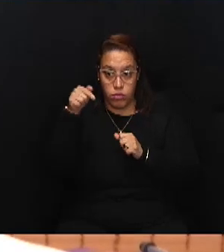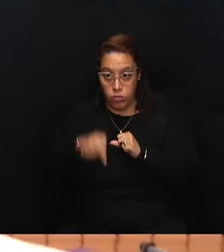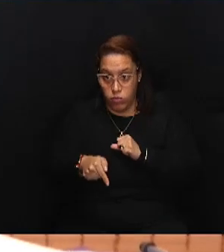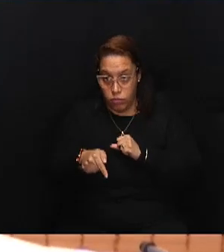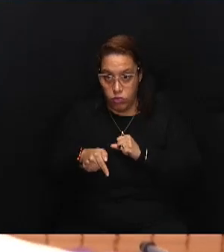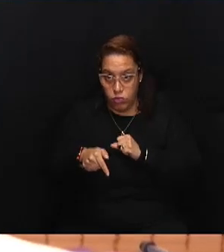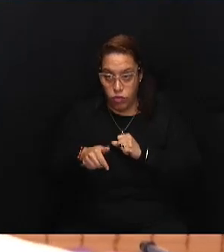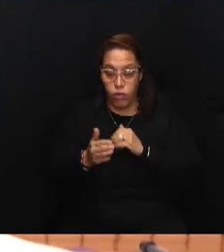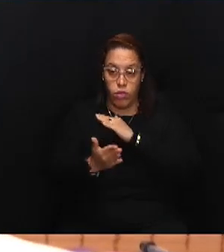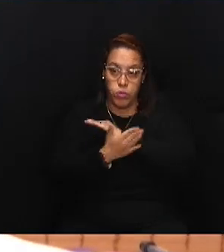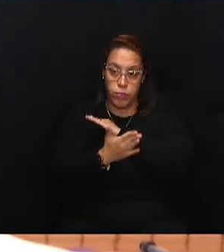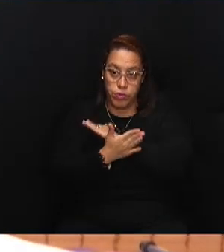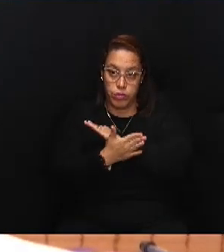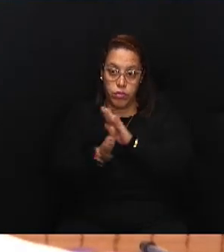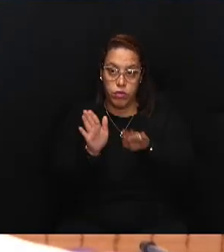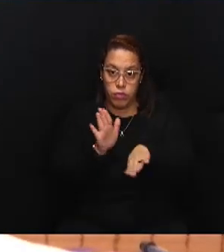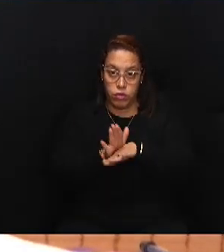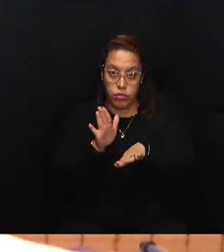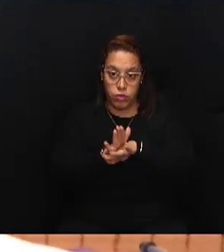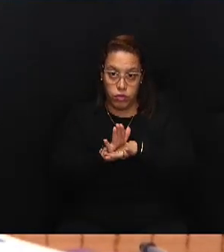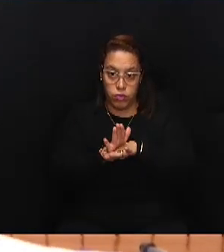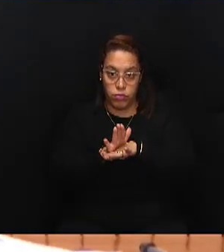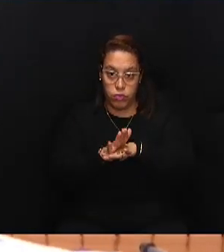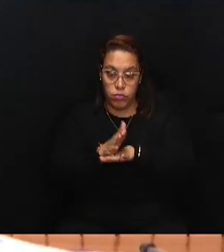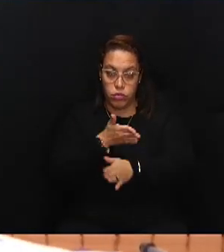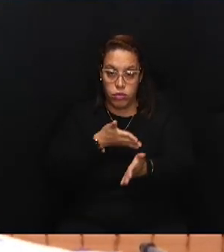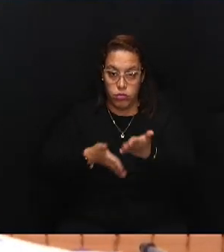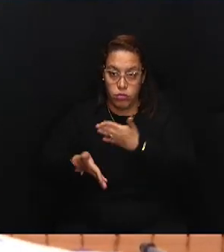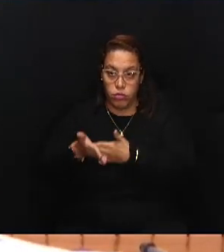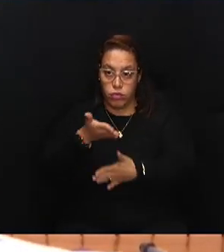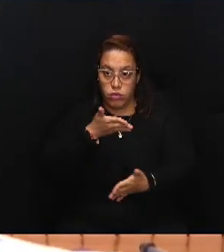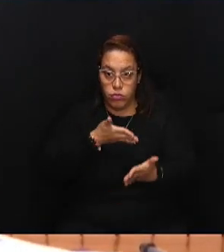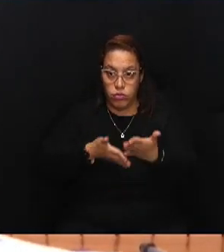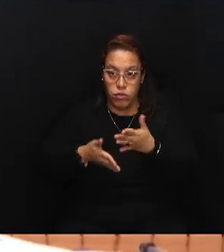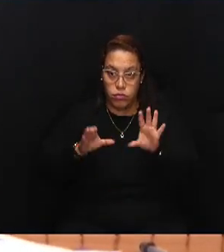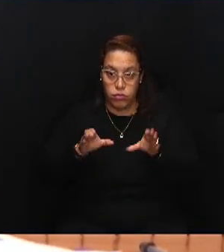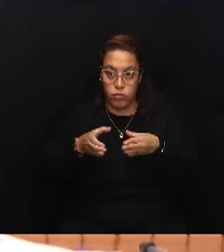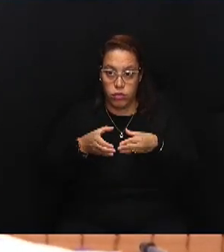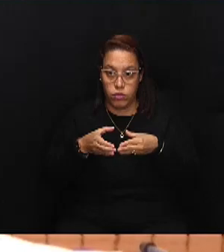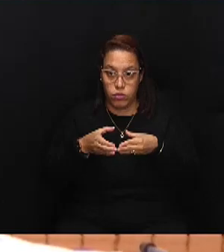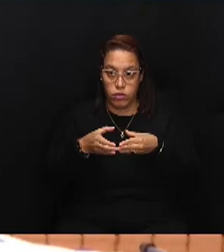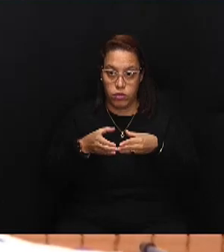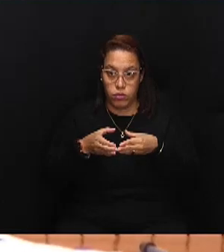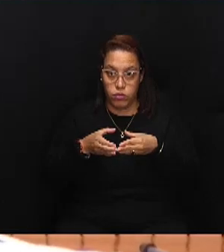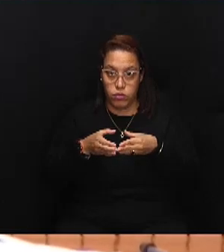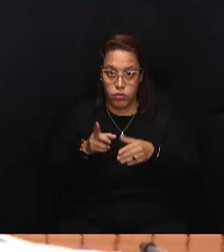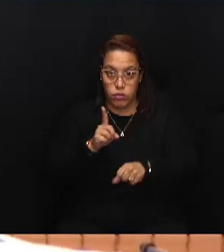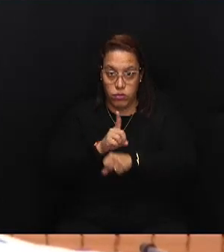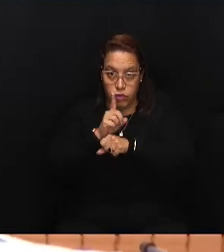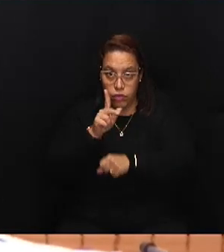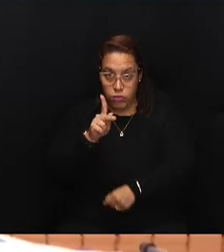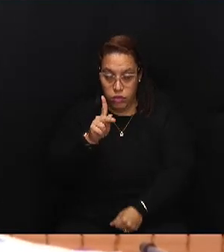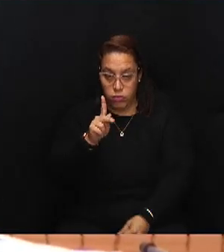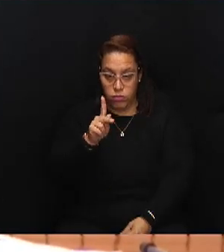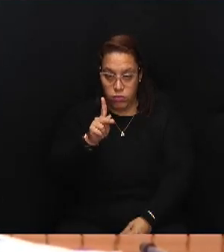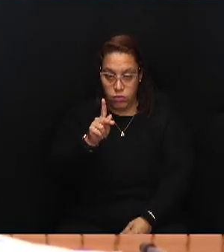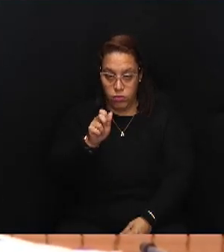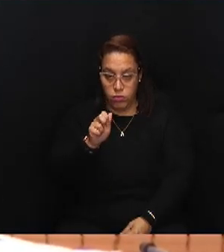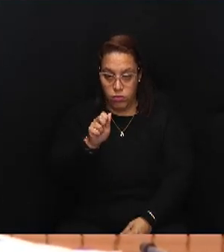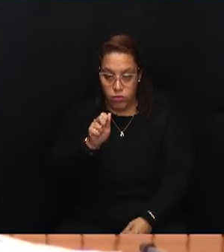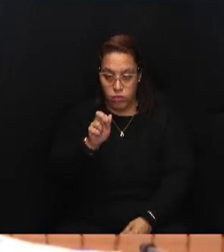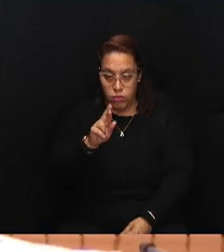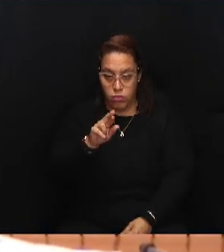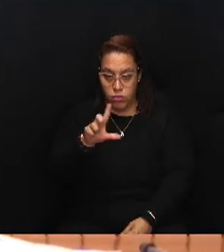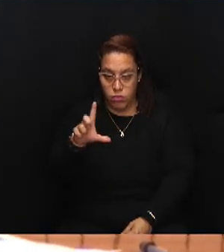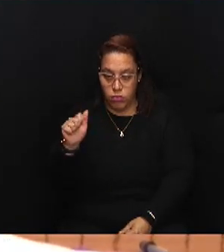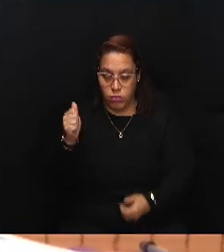para nos ajudar também a conduzir essa comissão. Então, a doutora Carla vai responder umas perguntas do senhor aí, tá bom?